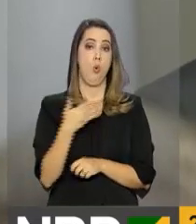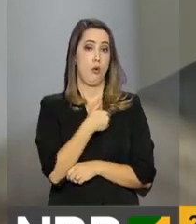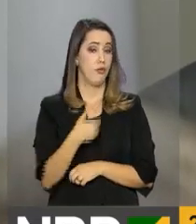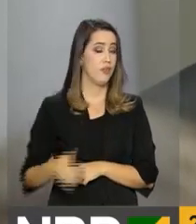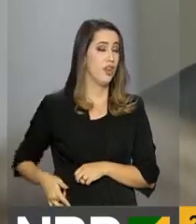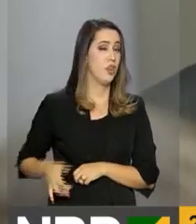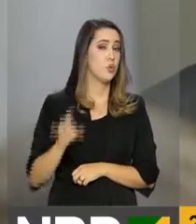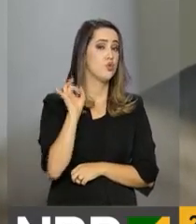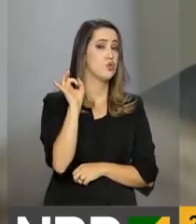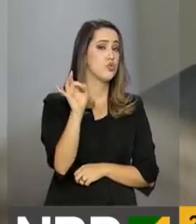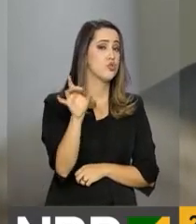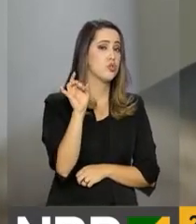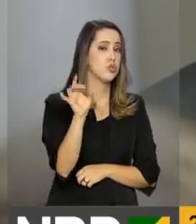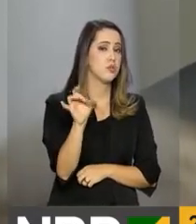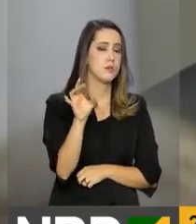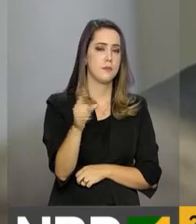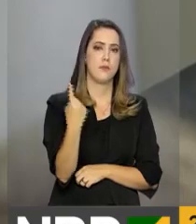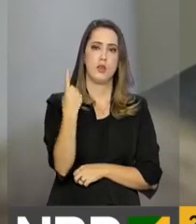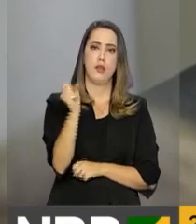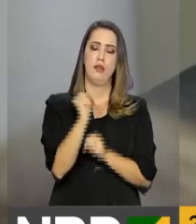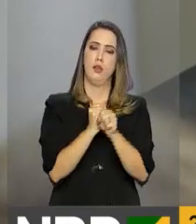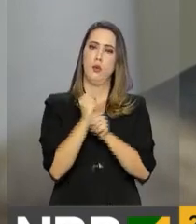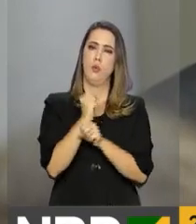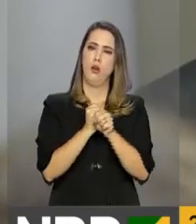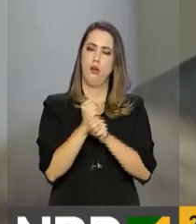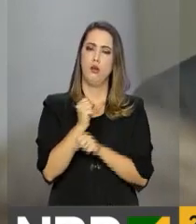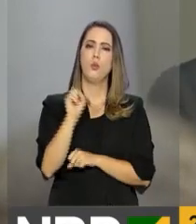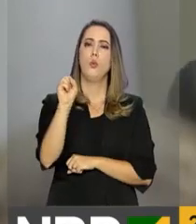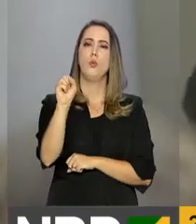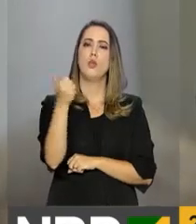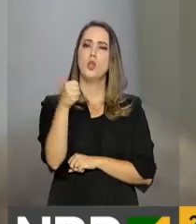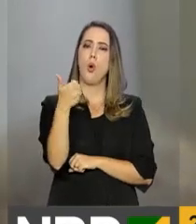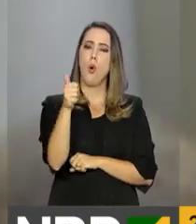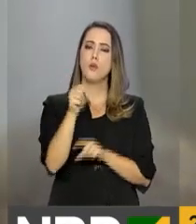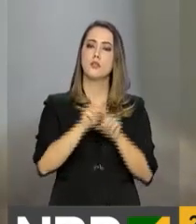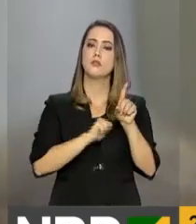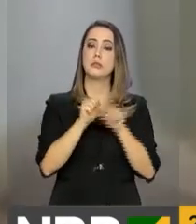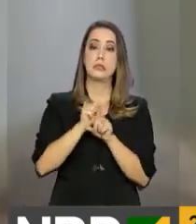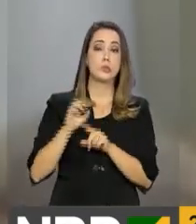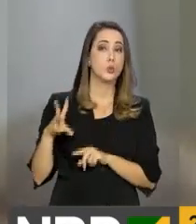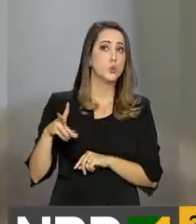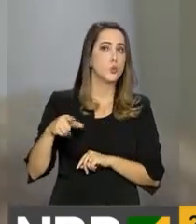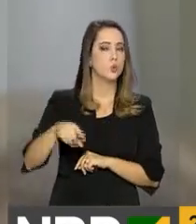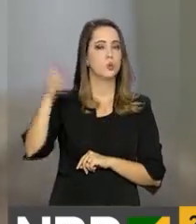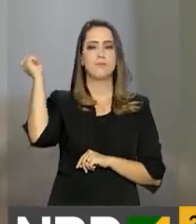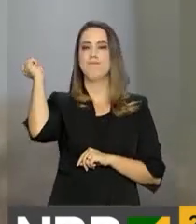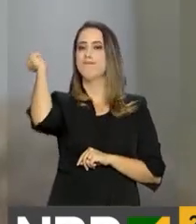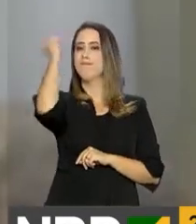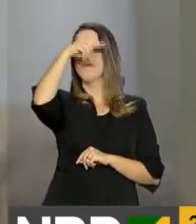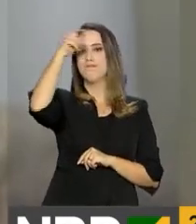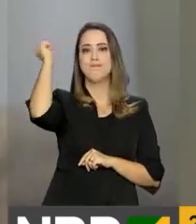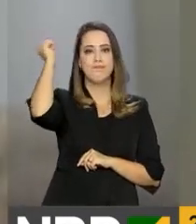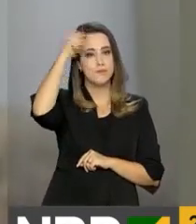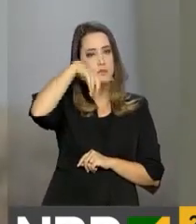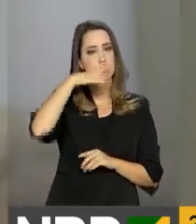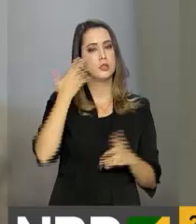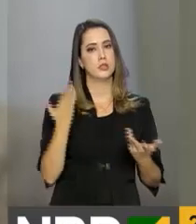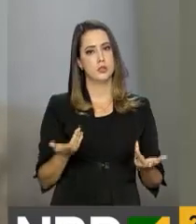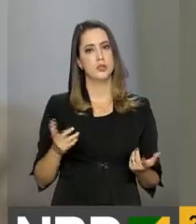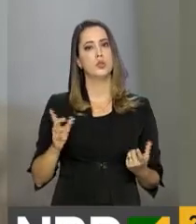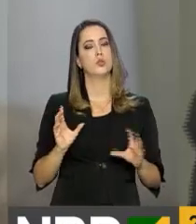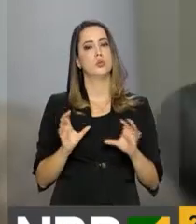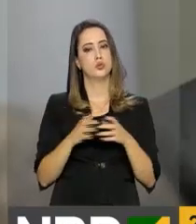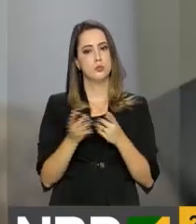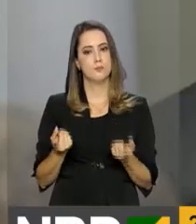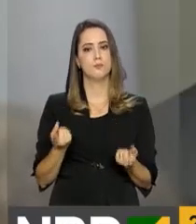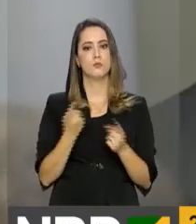governo de um ano e 11 meses. Não é? Com as dificuldades todas, como lembrou o Paulo, as dificuldades de